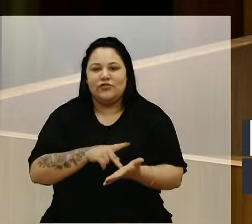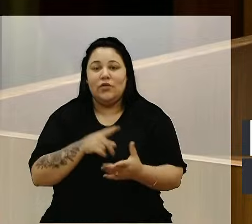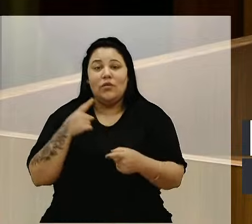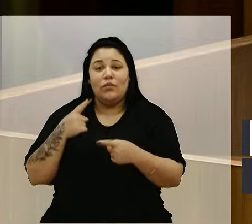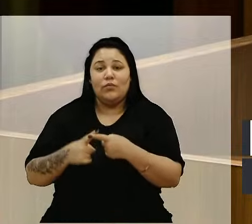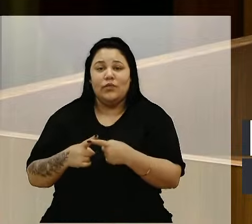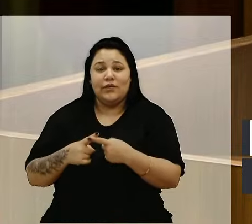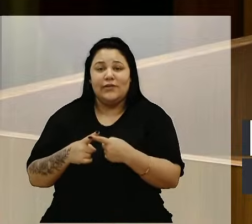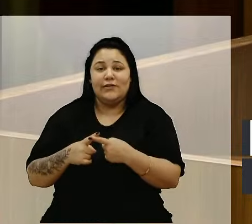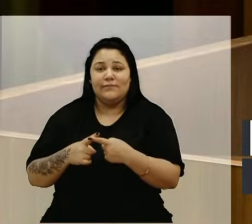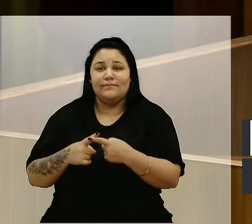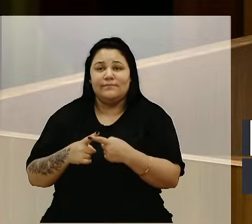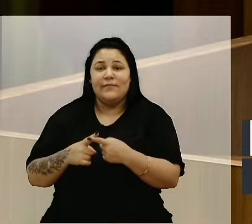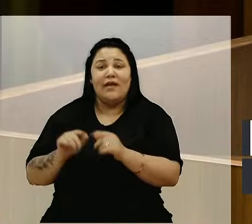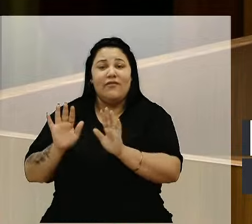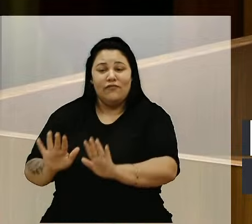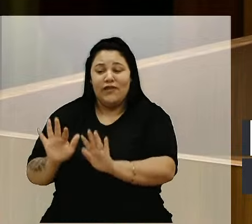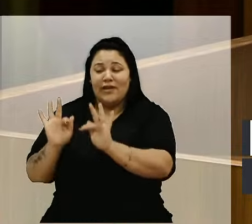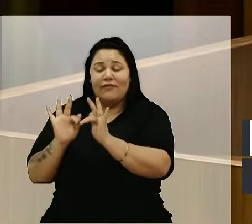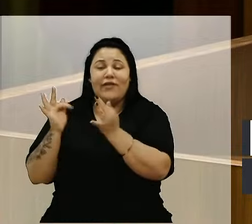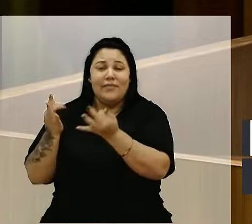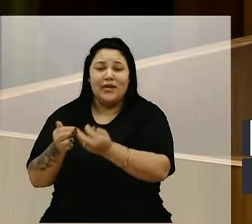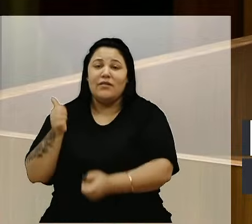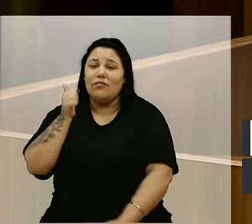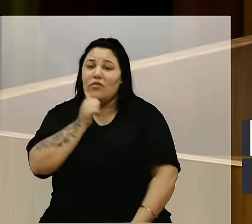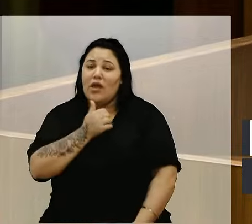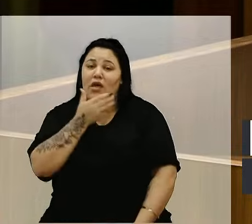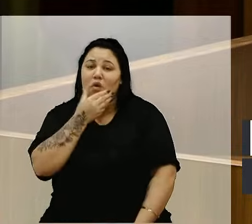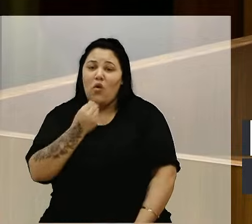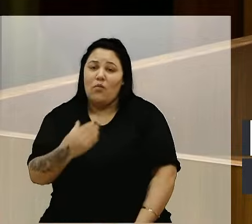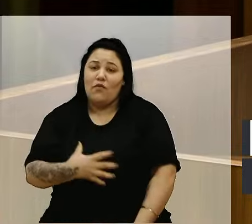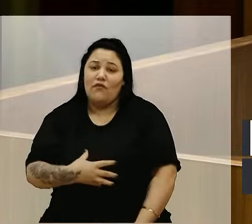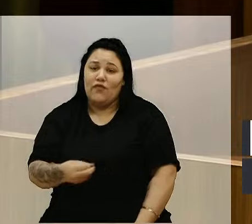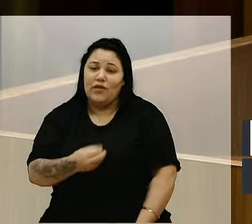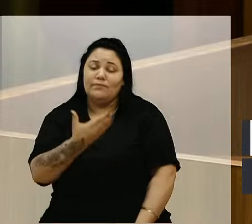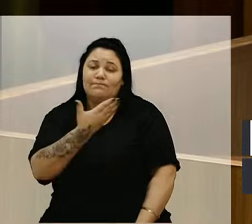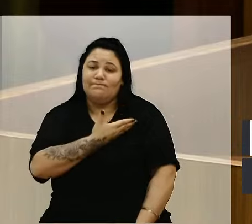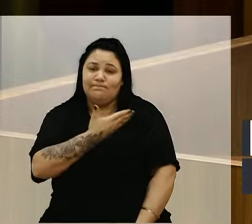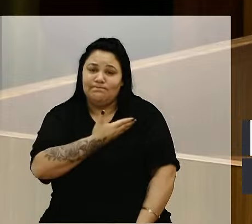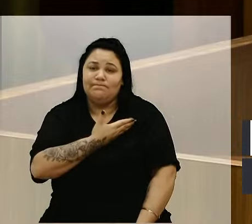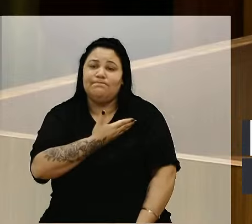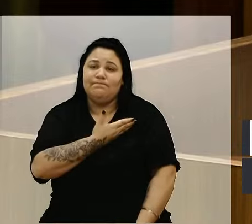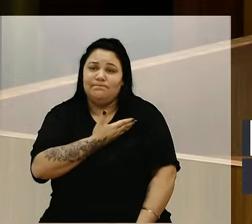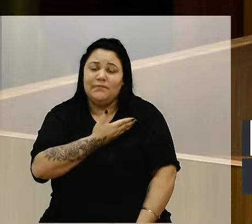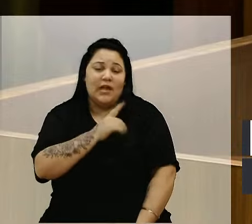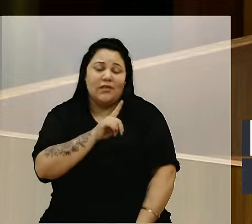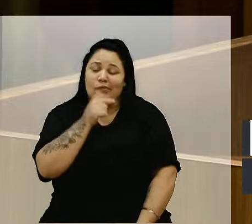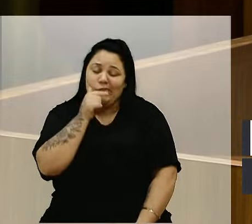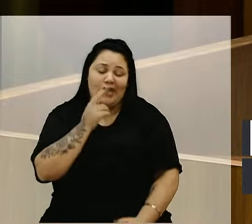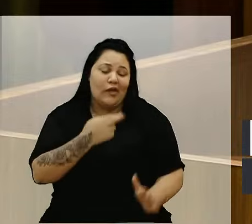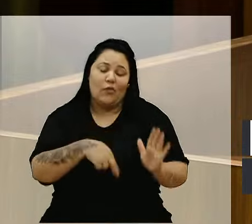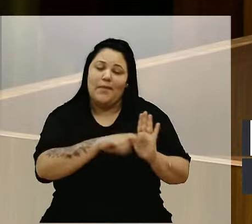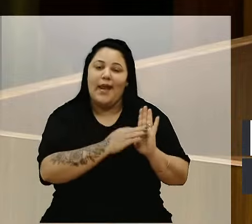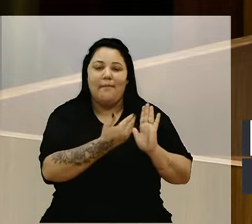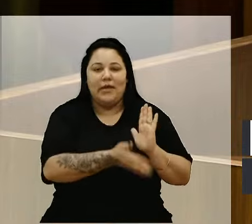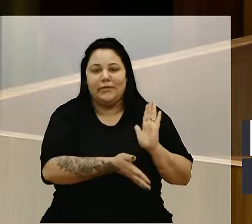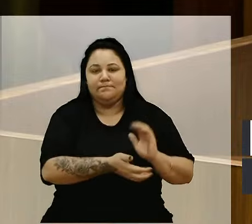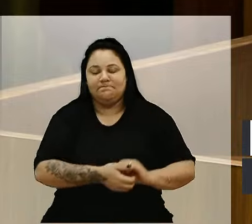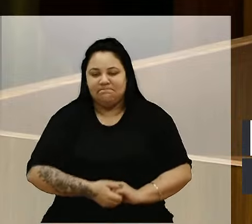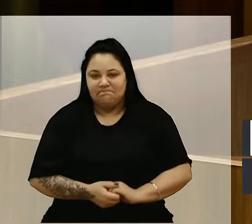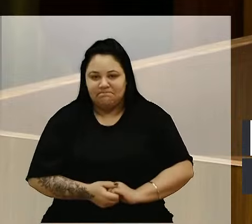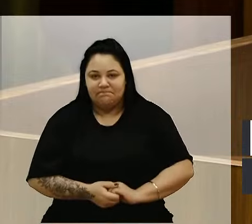homens viúvos e viúvas, além de familiares e amigos, com perdas irreparáveis. Com